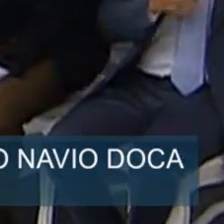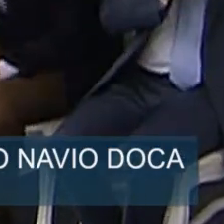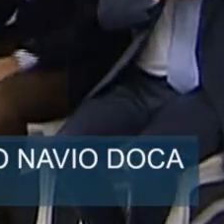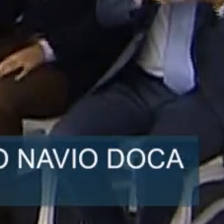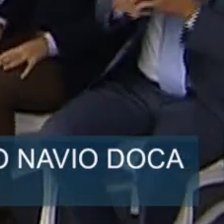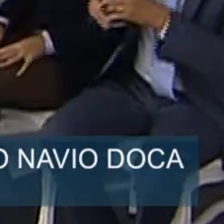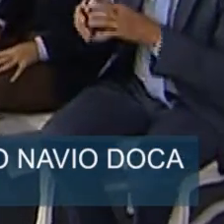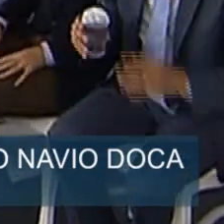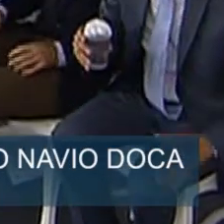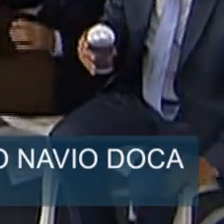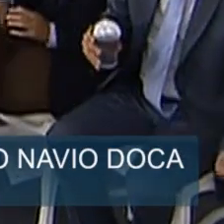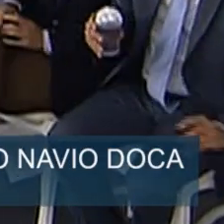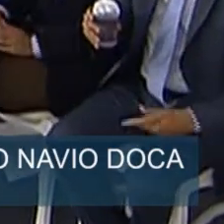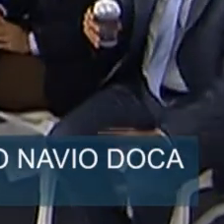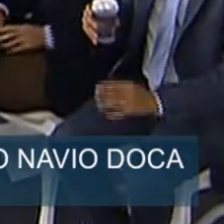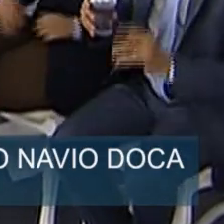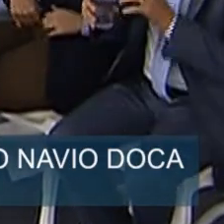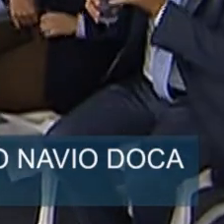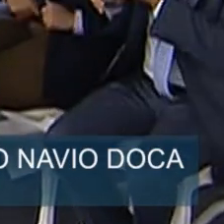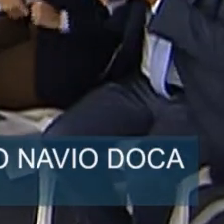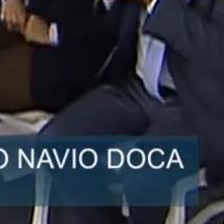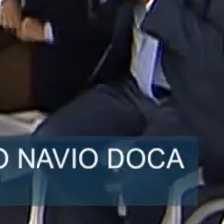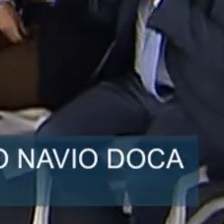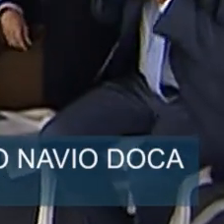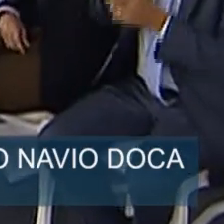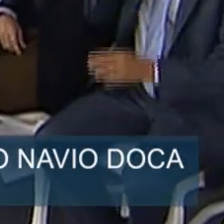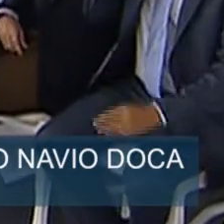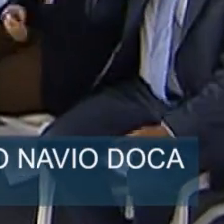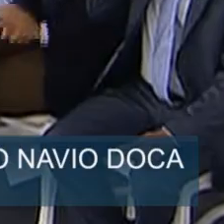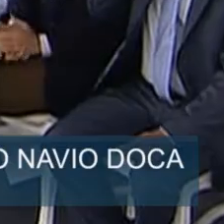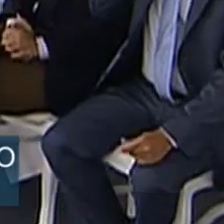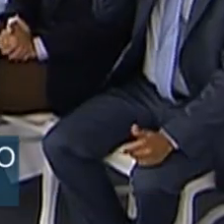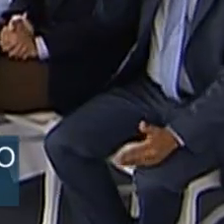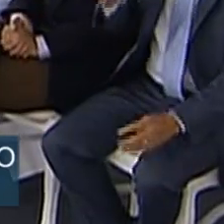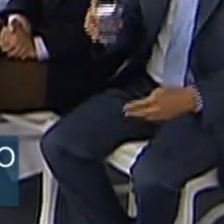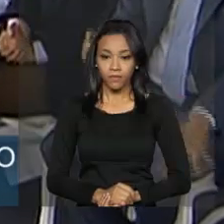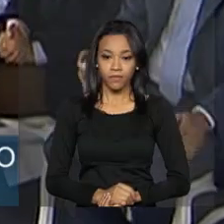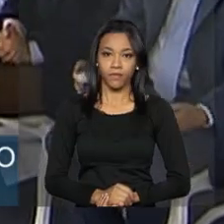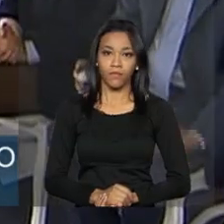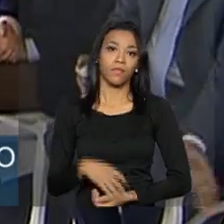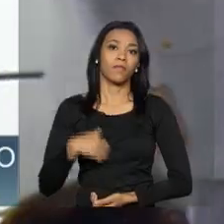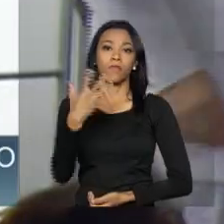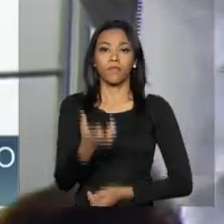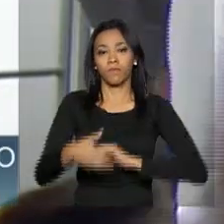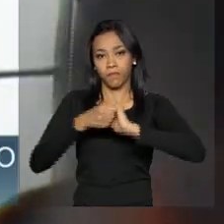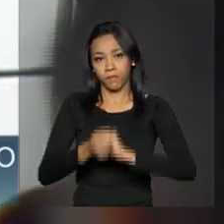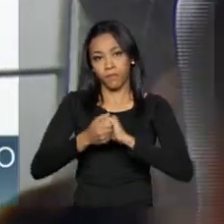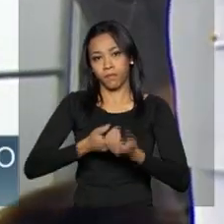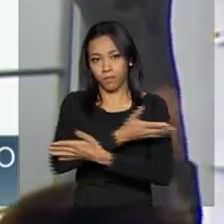Eu queria cumprimentar o governador Rui Costa, os ministros de Estado Aldo Rebelo da